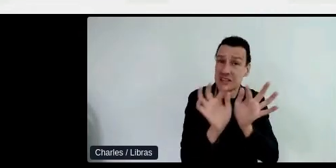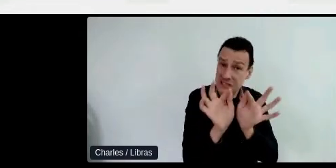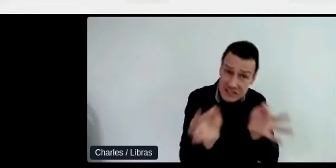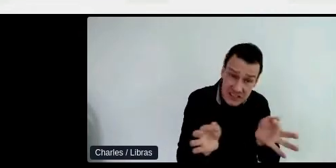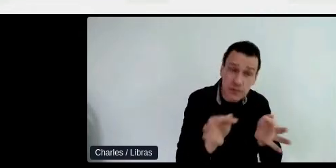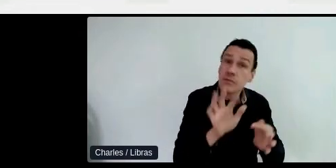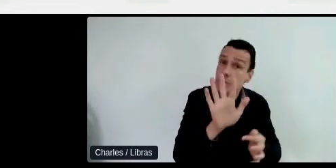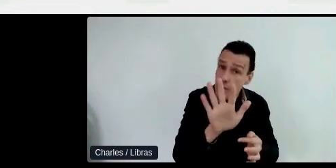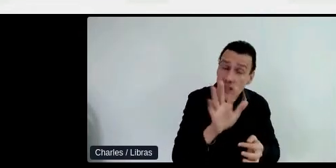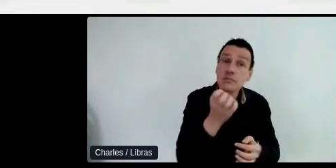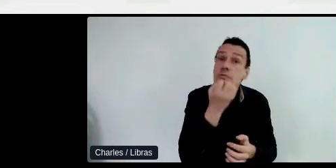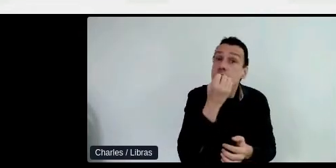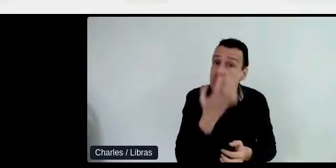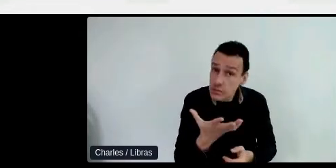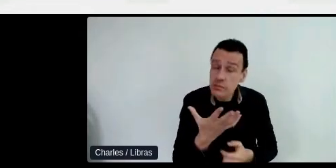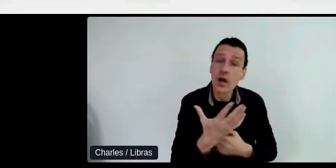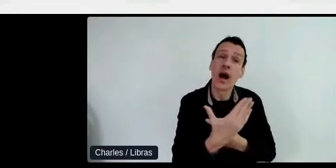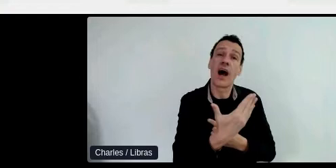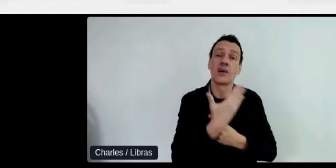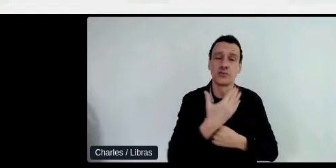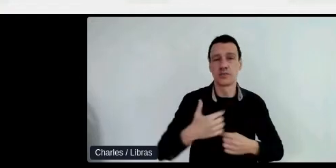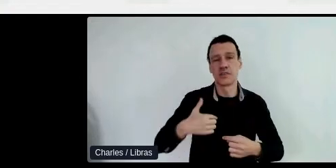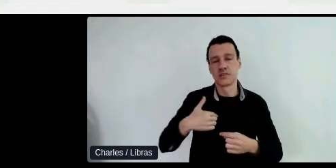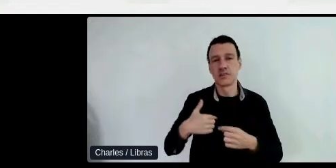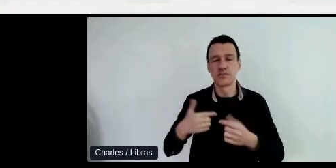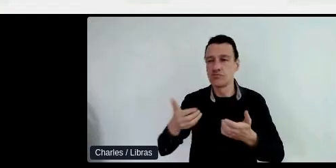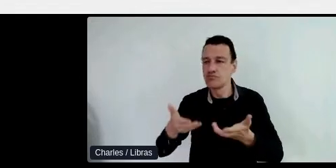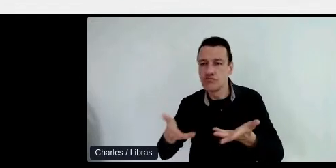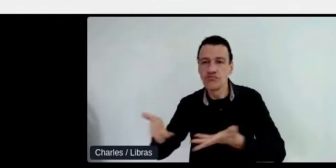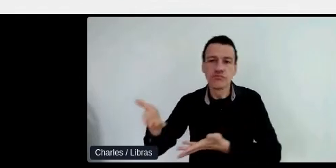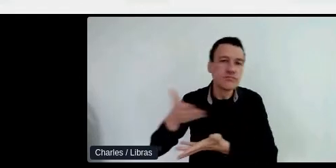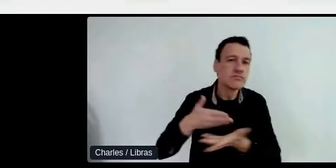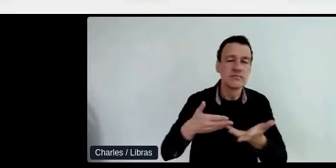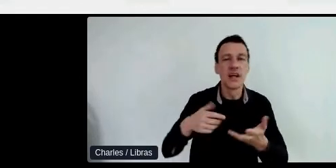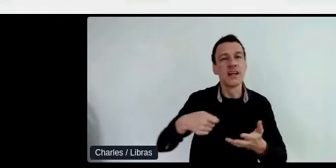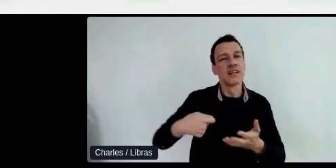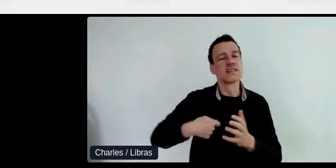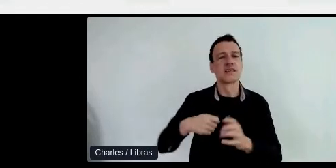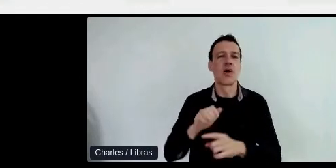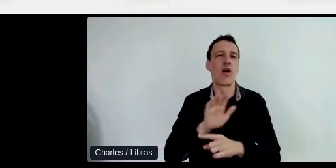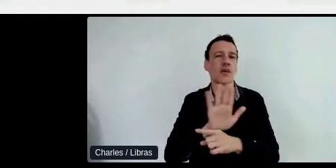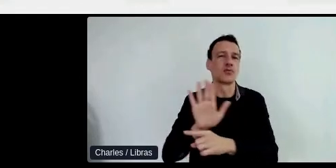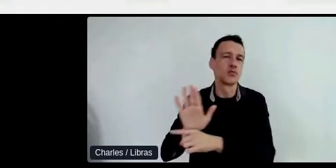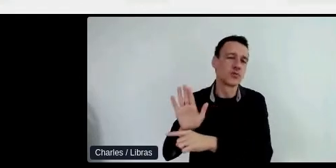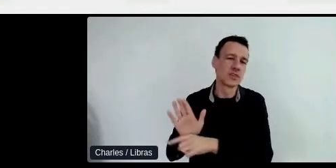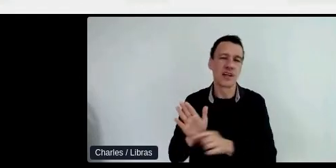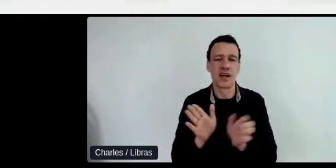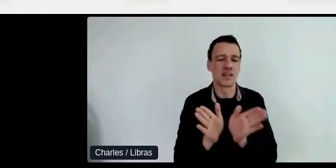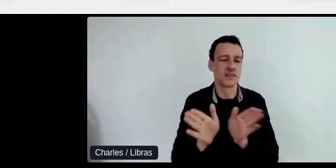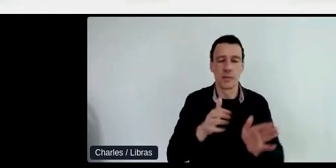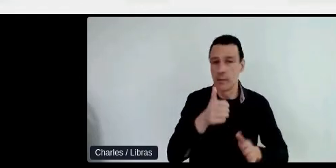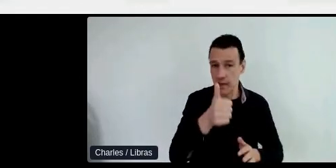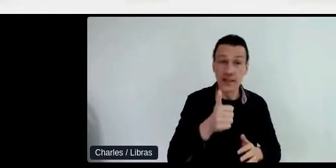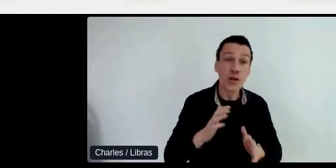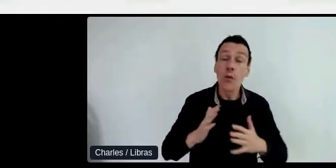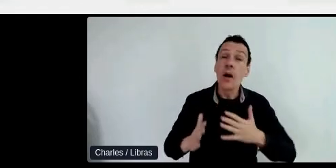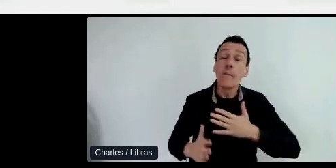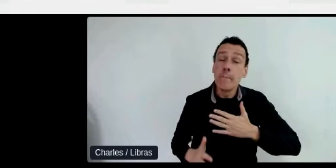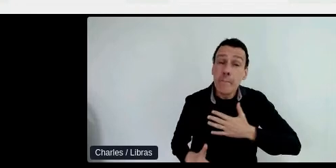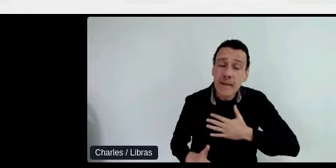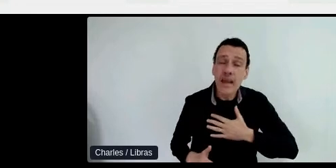de atitude no dia a dia que começa a fazer diferença nessa acessibilidade atitudinal, né, do dia a